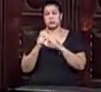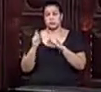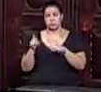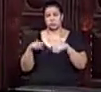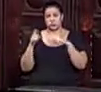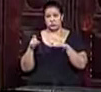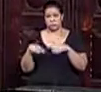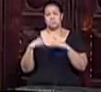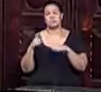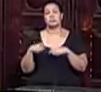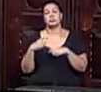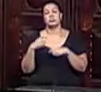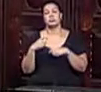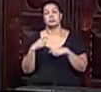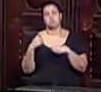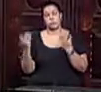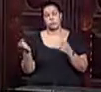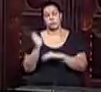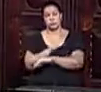e